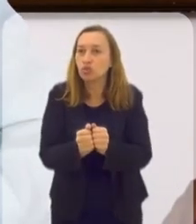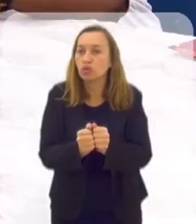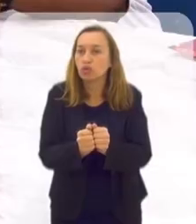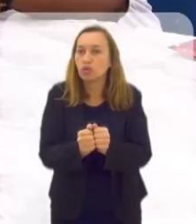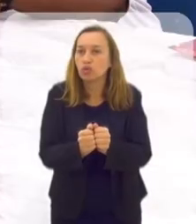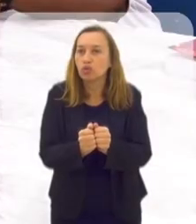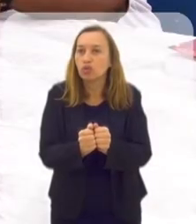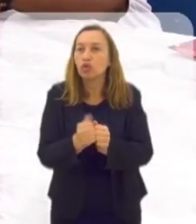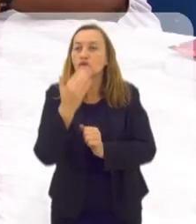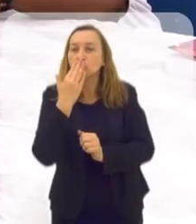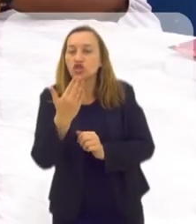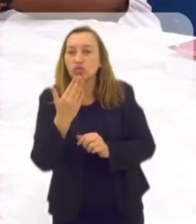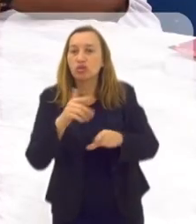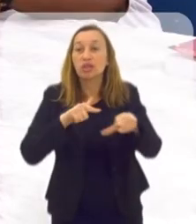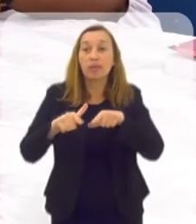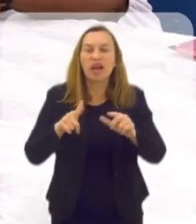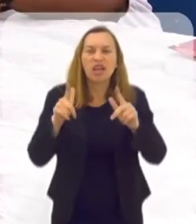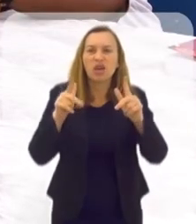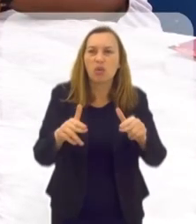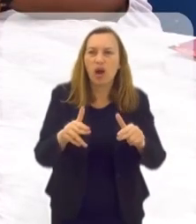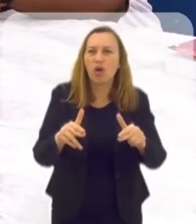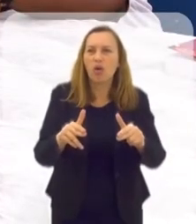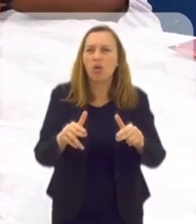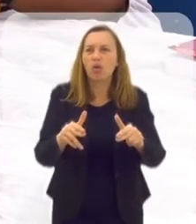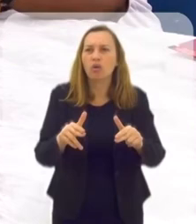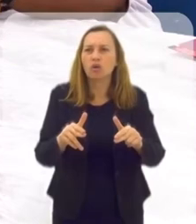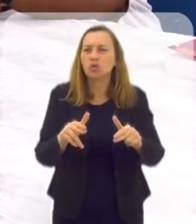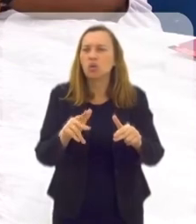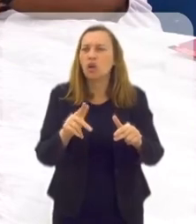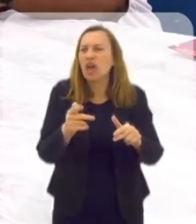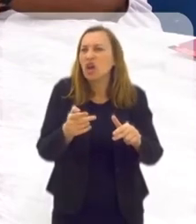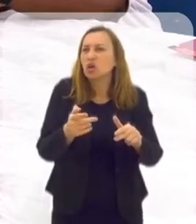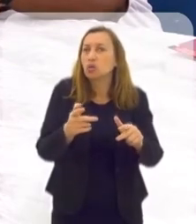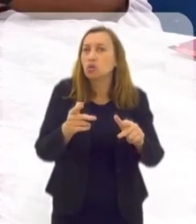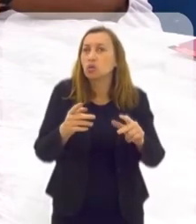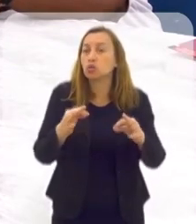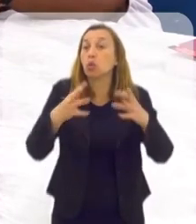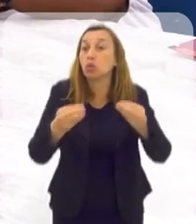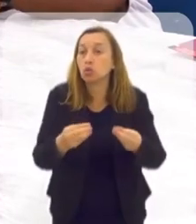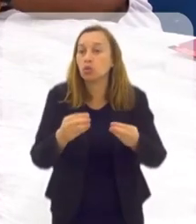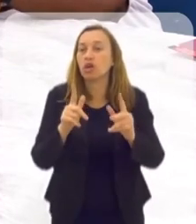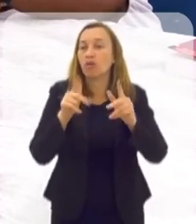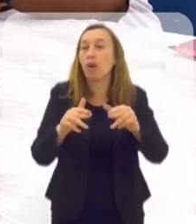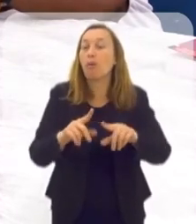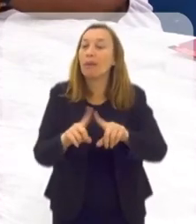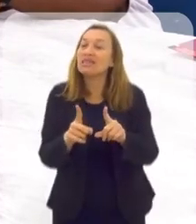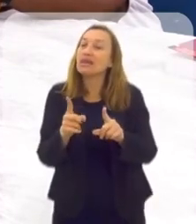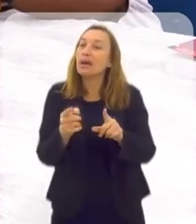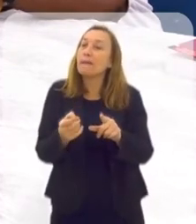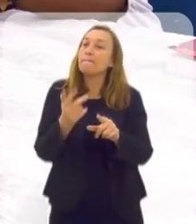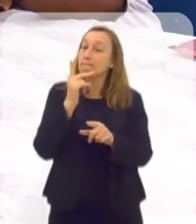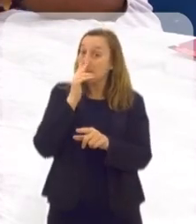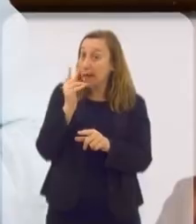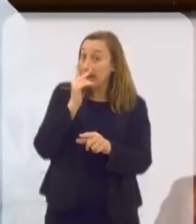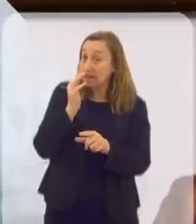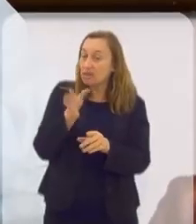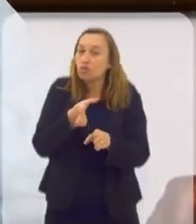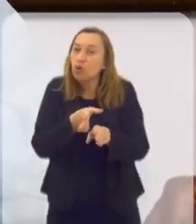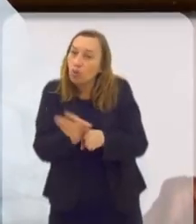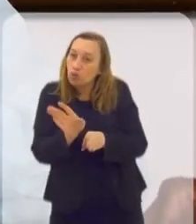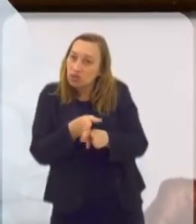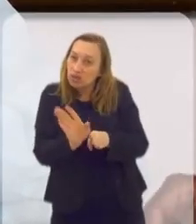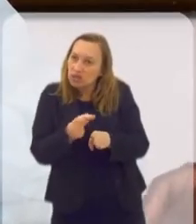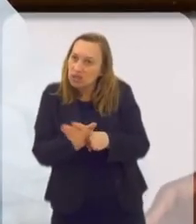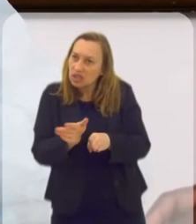juntos, Certo. com o mesmo tipo de trabalho. Não é igualzinho, igualzinho, mas é um trabalho semelhante,